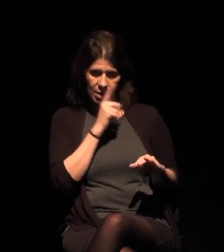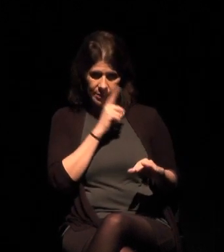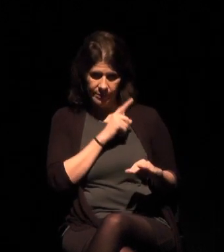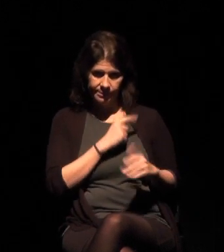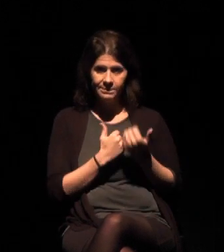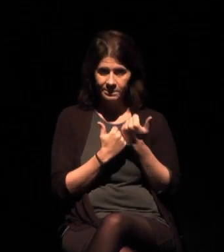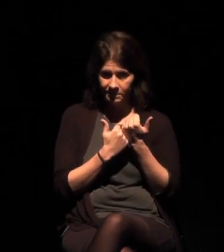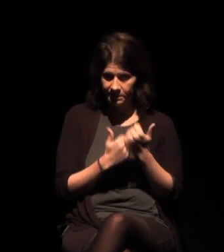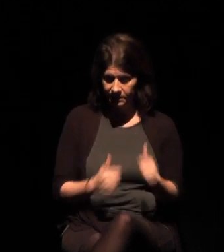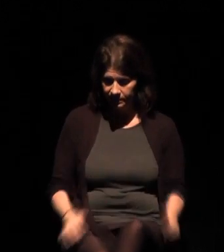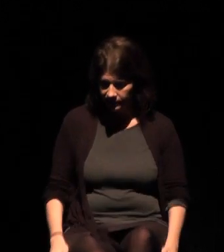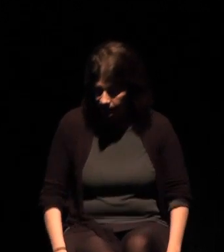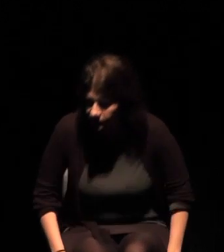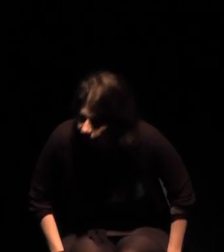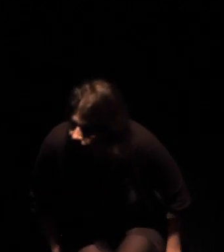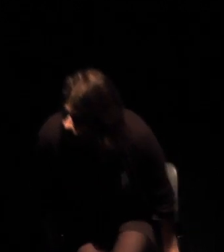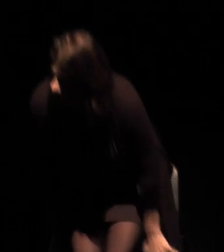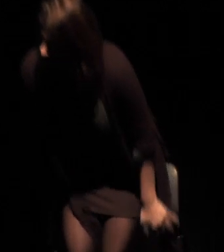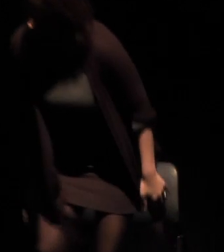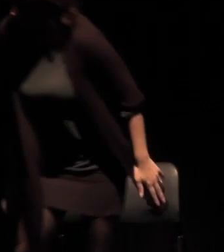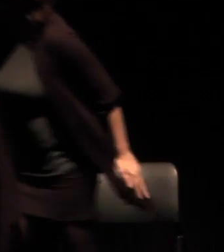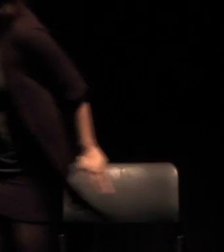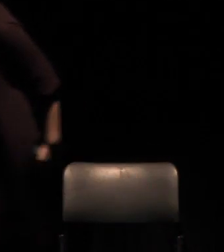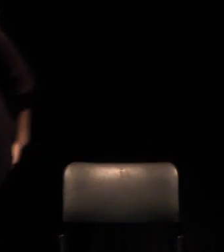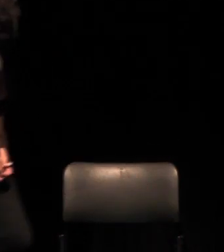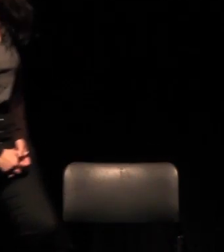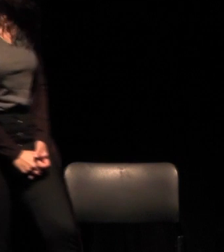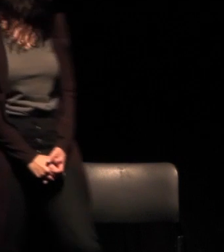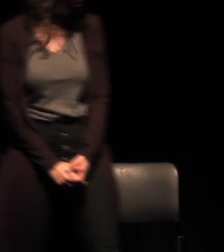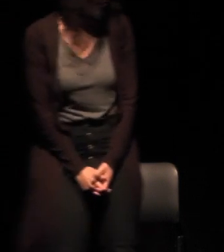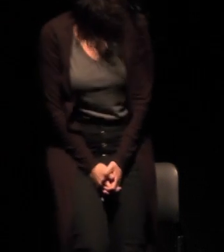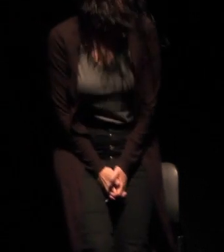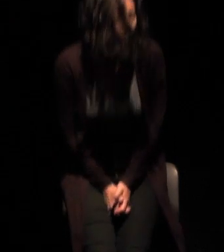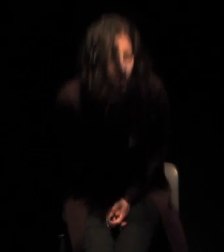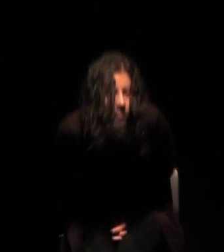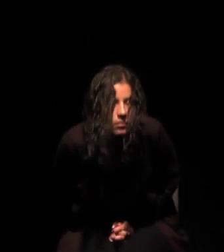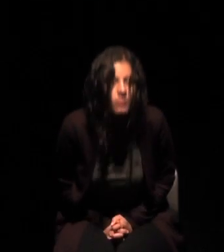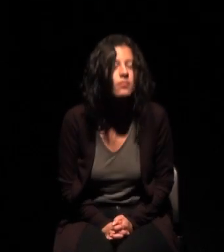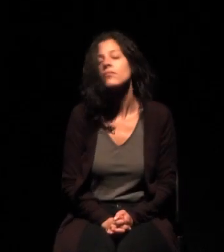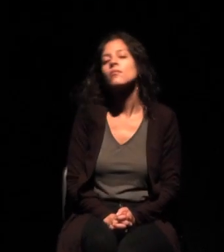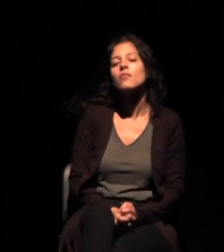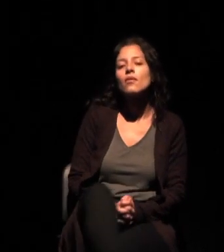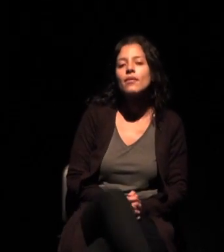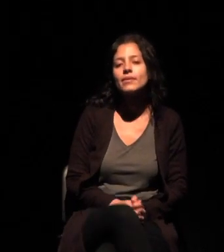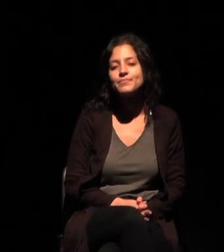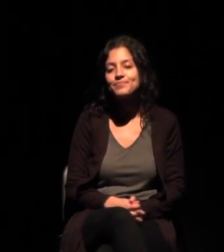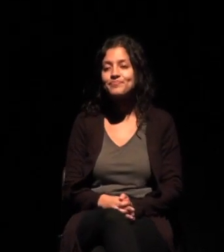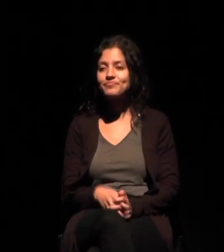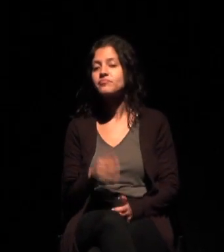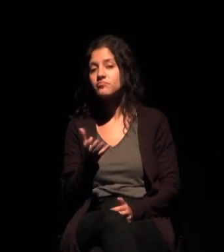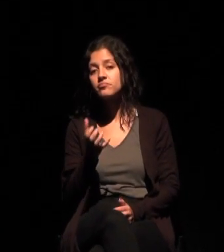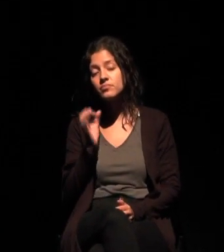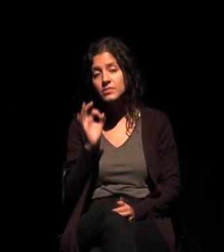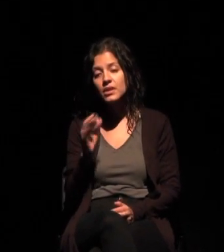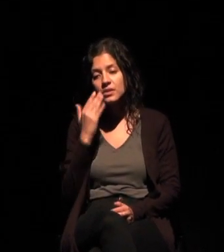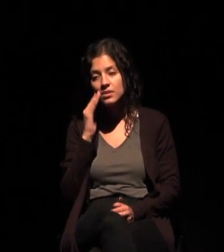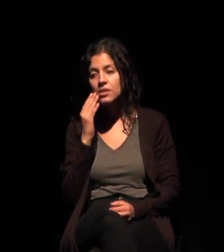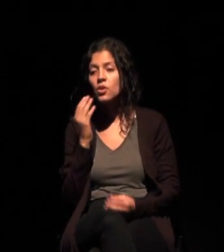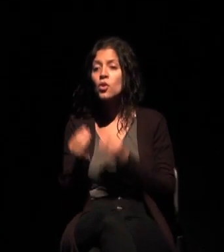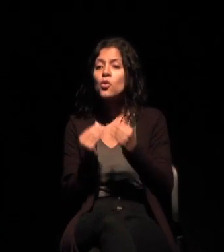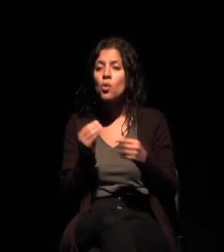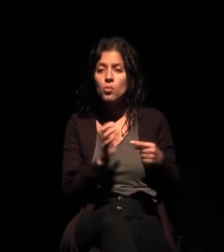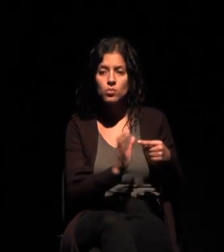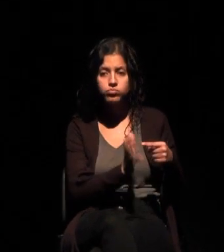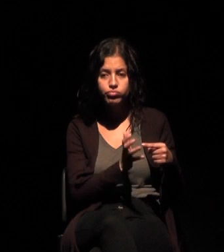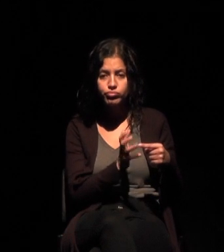quando tem essa entrada tem essa saída a gente queria realmente aprender como ele funciona e não têm partes do sistema que a gente sabe que tem para a gente